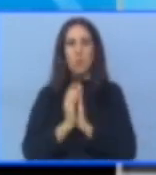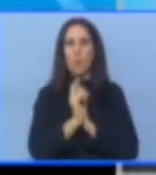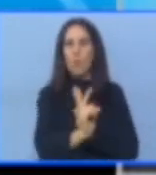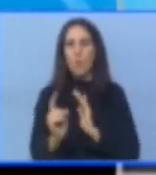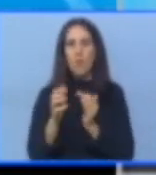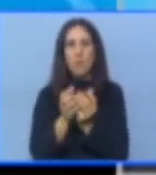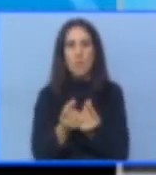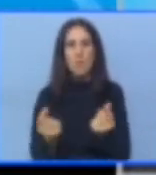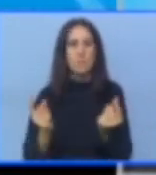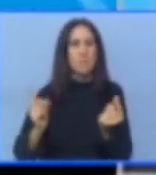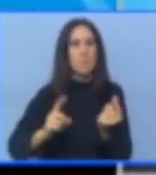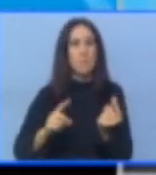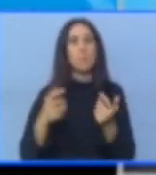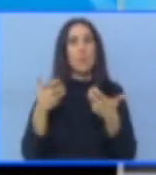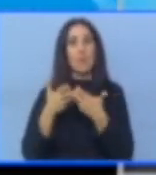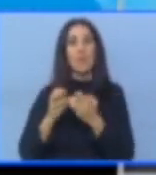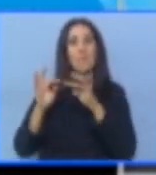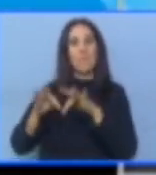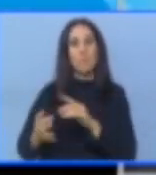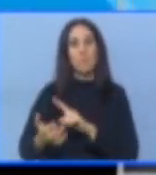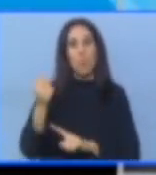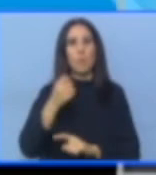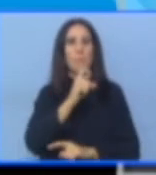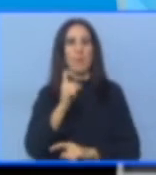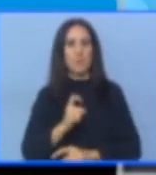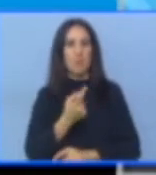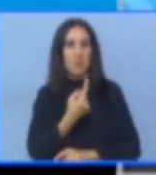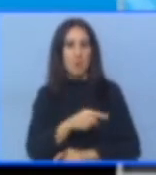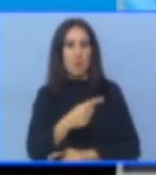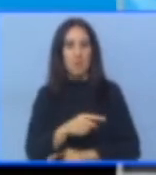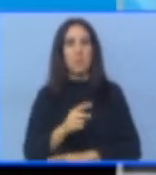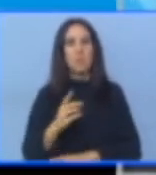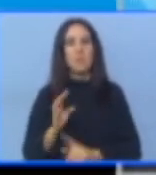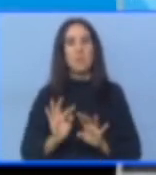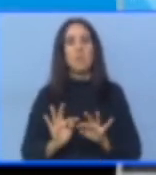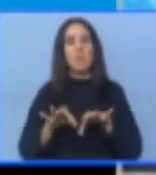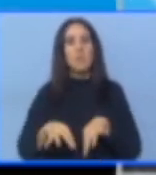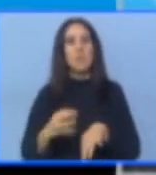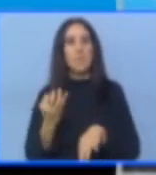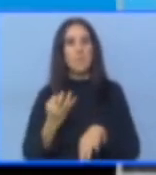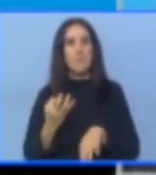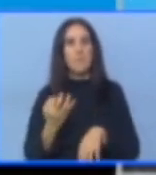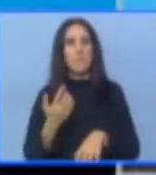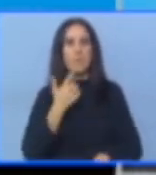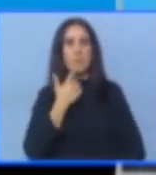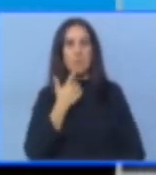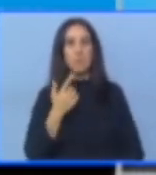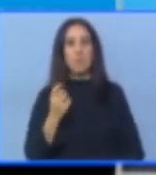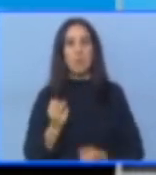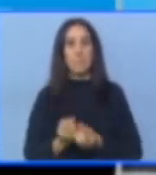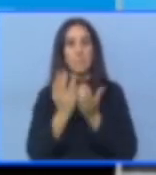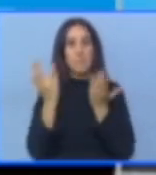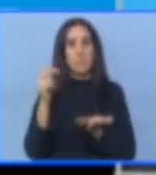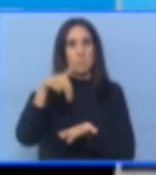para alcançar o fim da guerra e obterem a paz. E tudo termina exatamente, digamos, na última